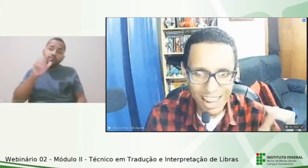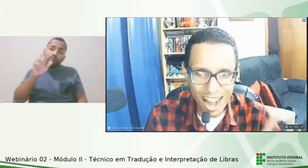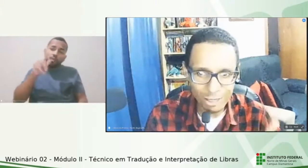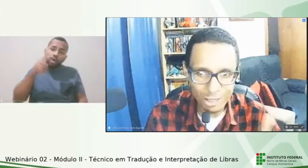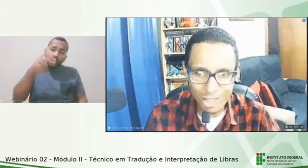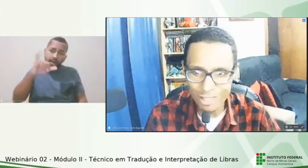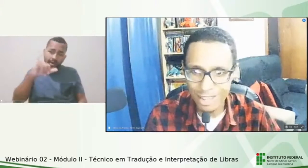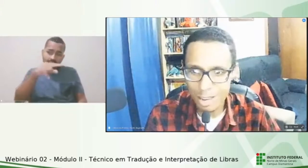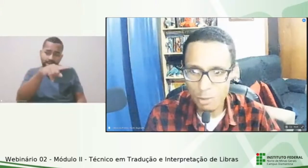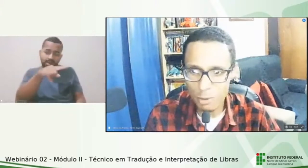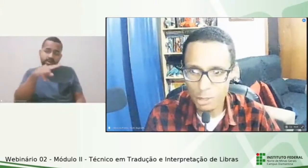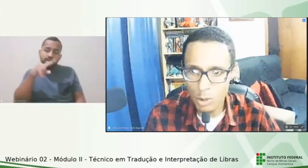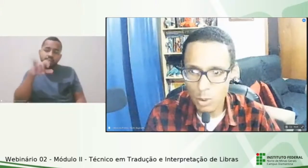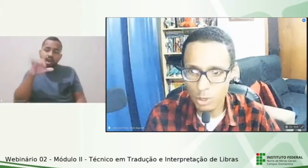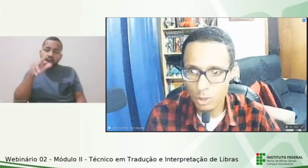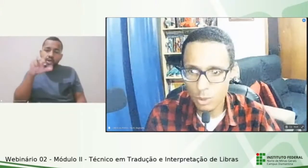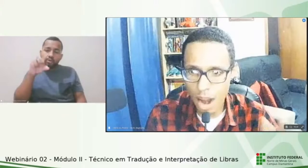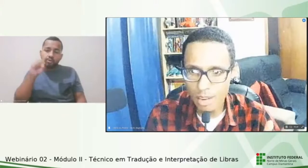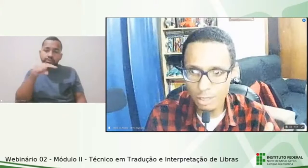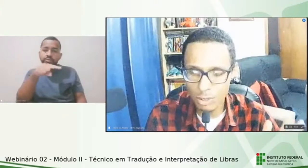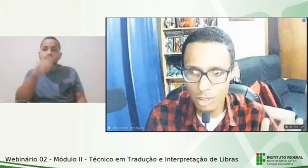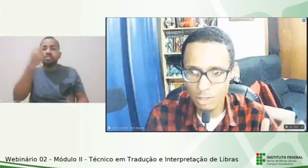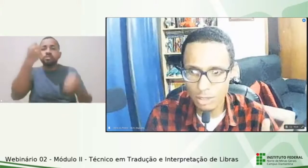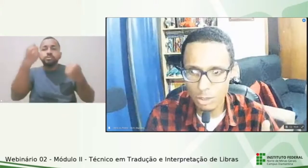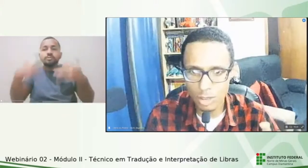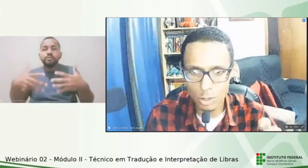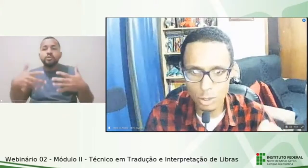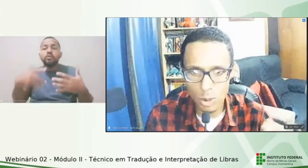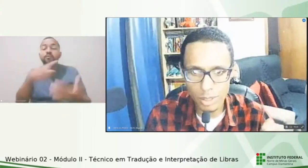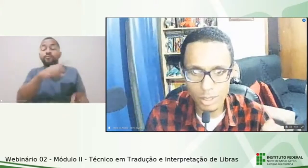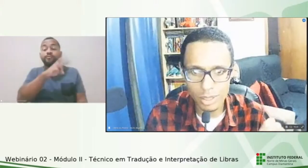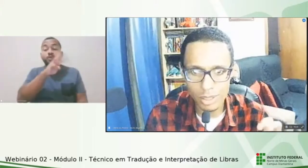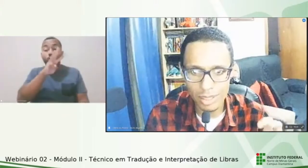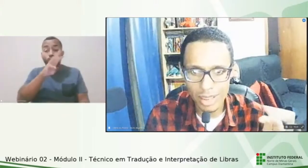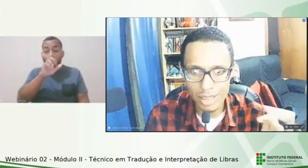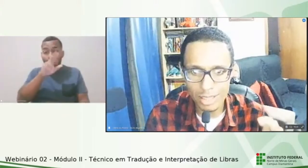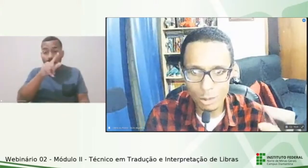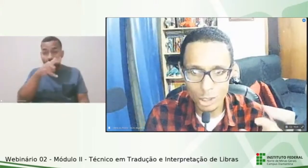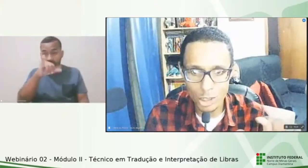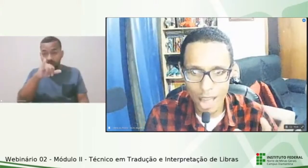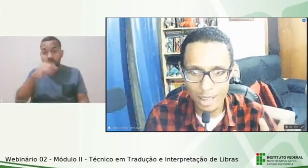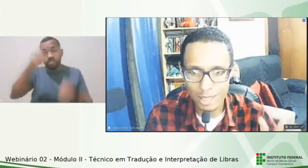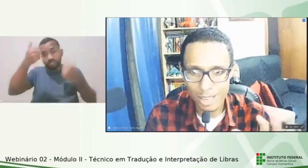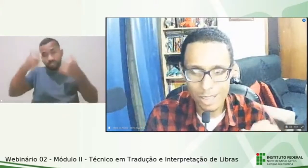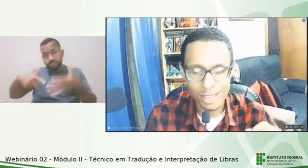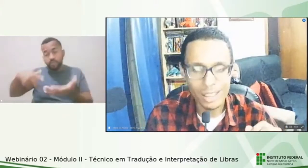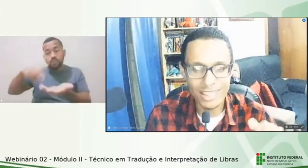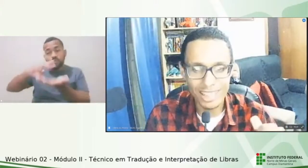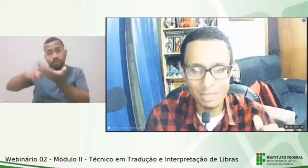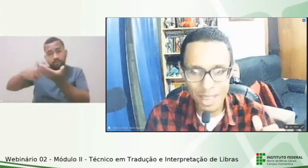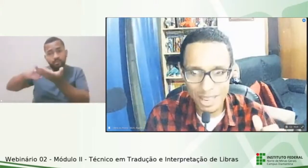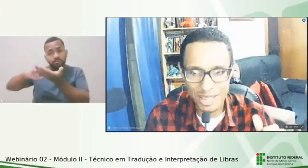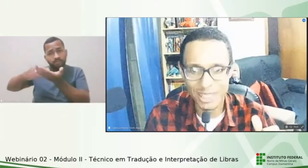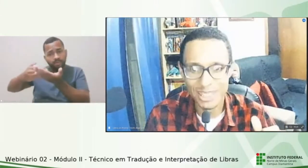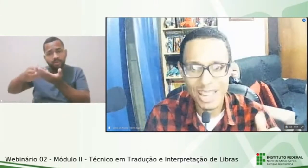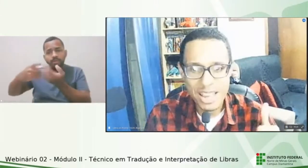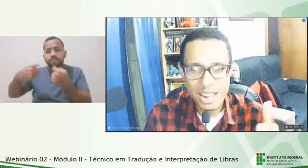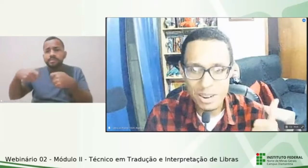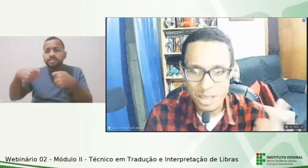O Arlen Carlos disse, né, o professor Arlen dos Santos disse, o tradutor tem que ter o chá.